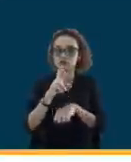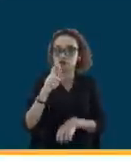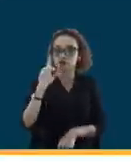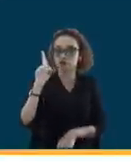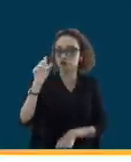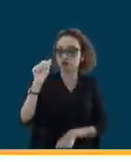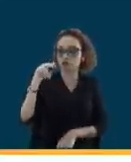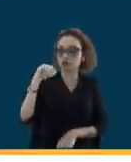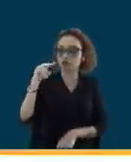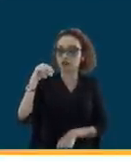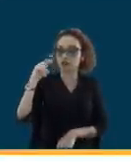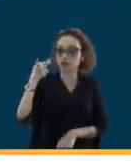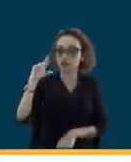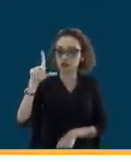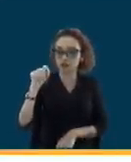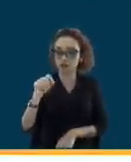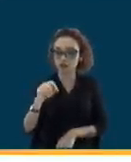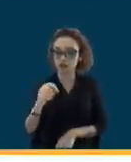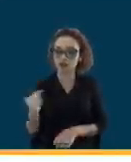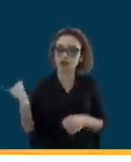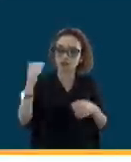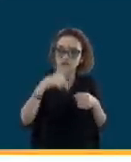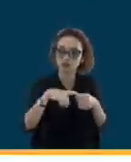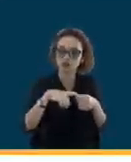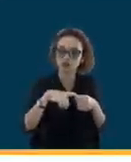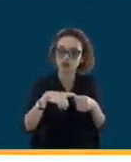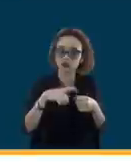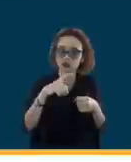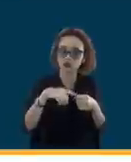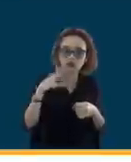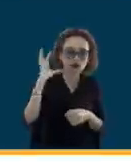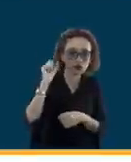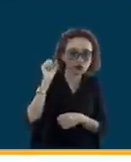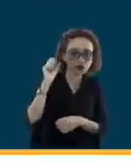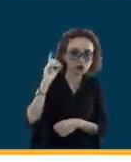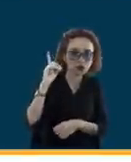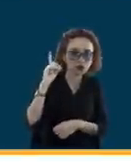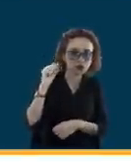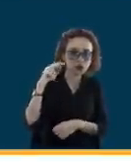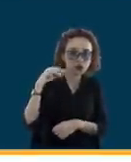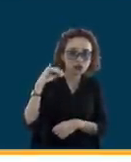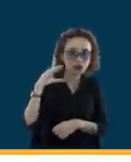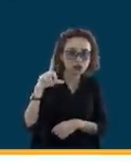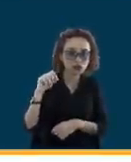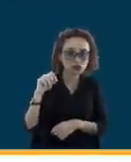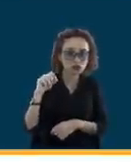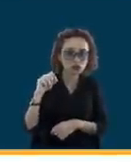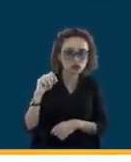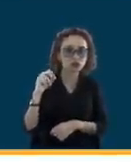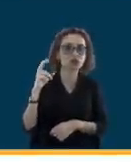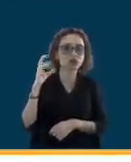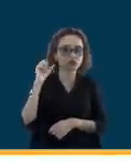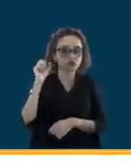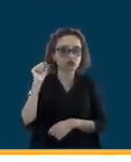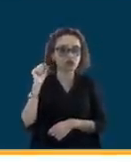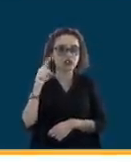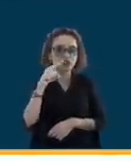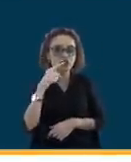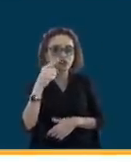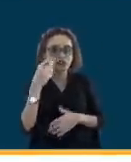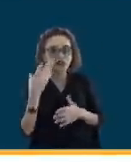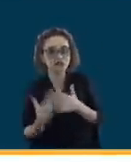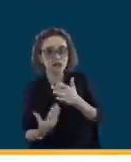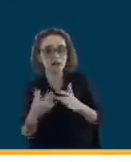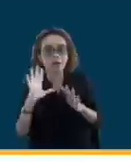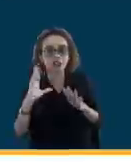Voltou. Doutor Danilo, o senhor nos escuta? Estou bem. Posso continuar? Agora que você caiu, mas voltou. Vamos lá.